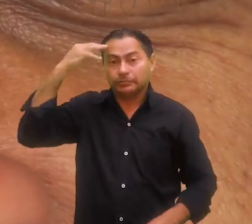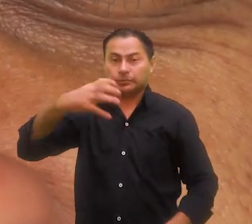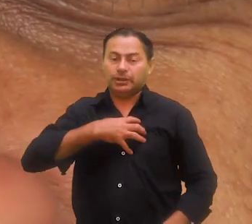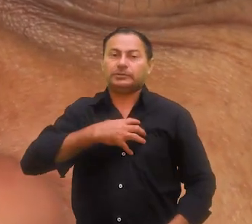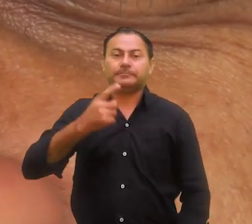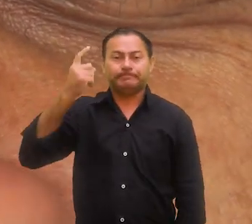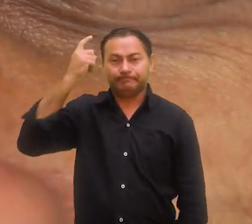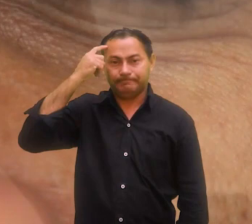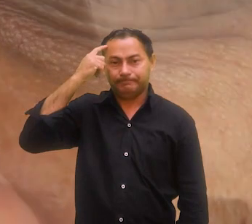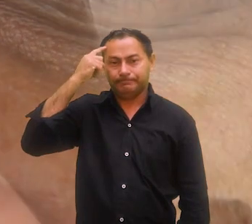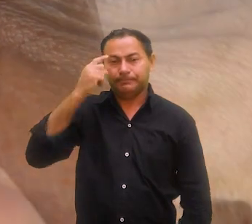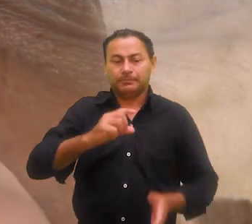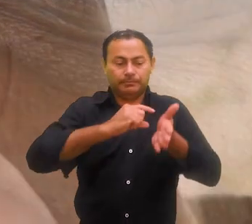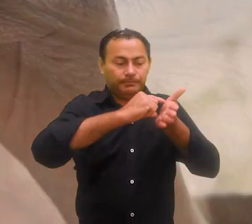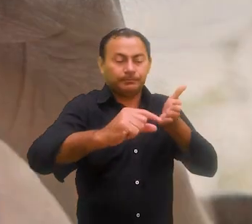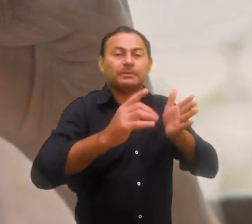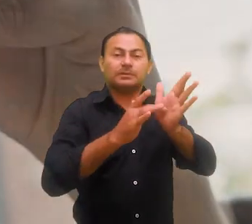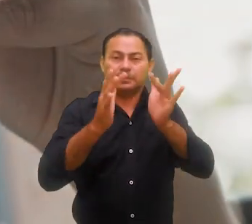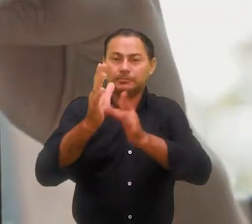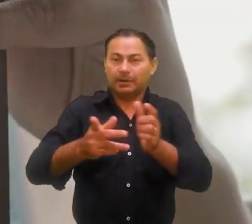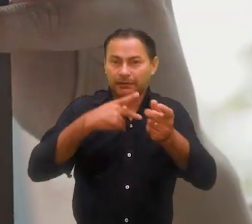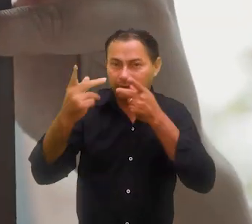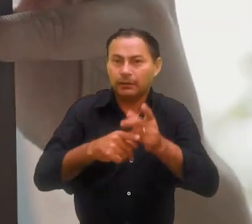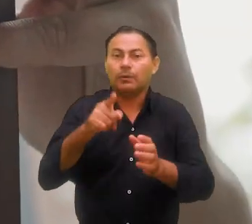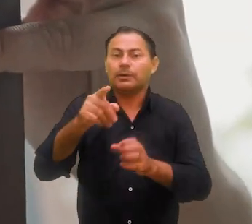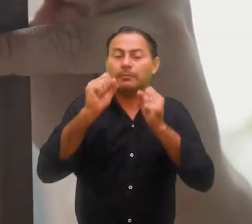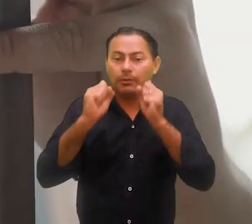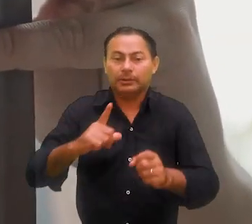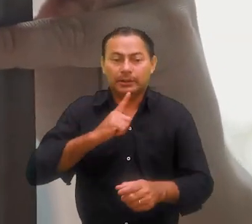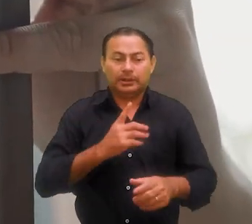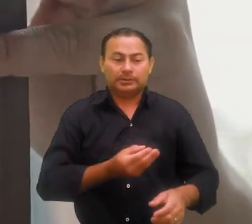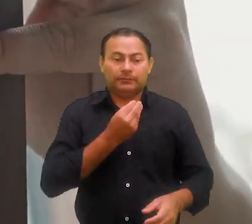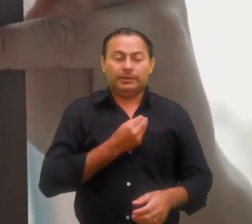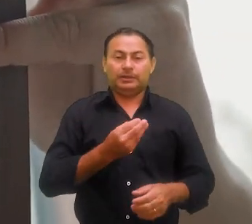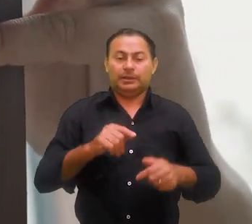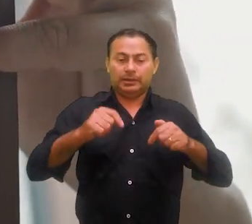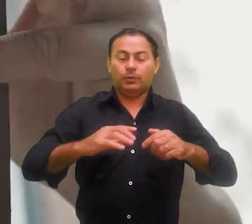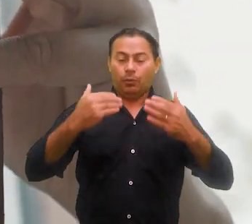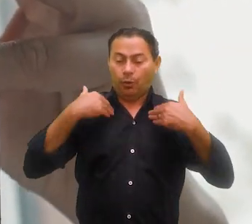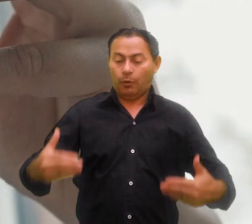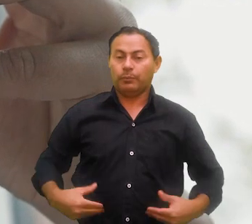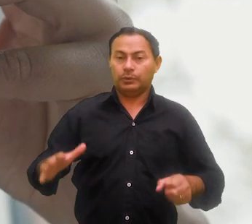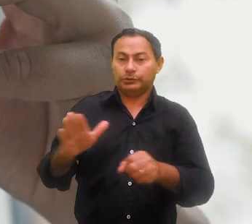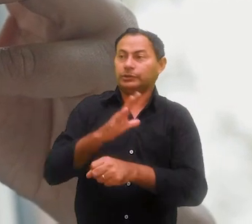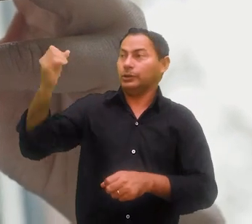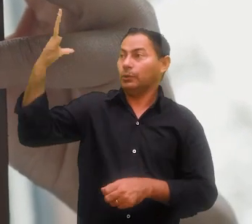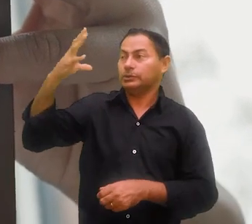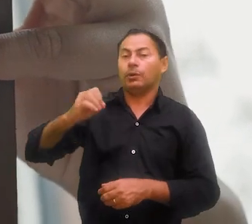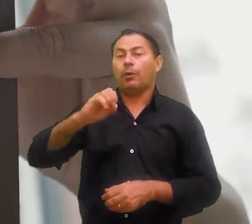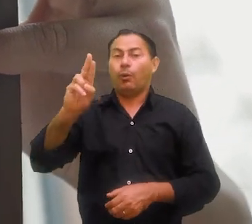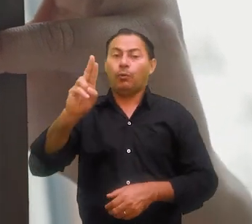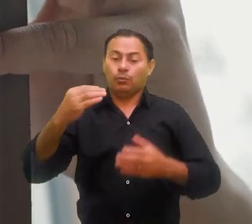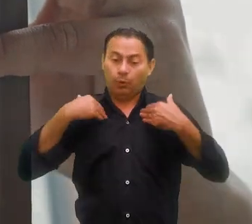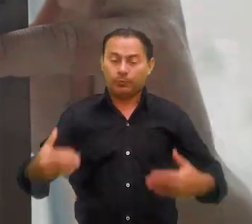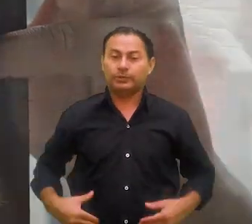mente e a forma de pensar. E nesses versículos Jesus está dizendo, você pode ter nesta vida um corpo cheio de luz ou um